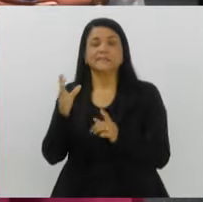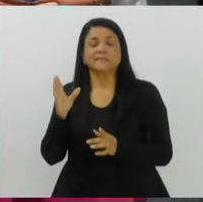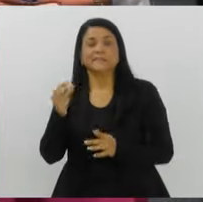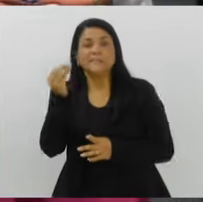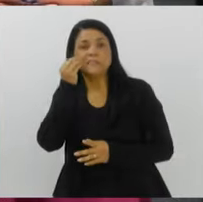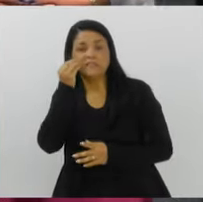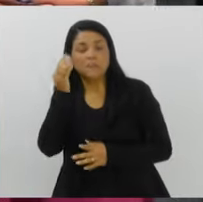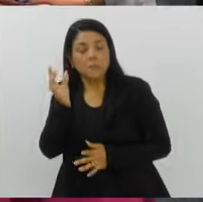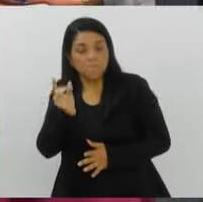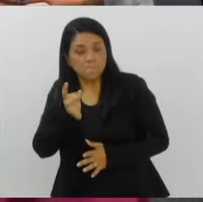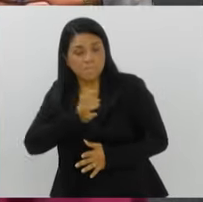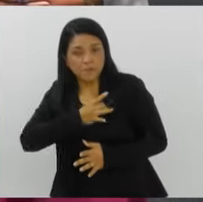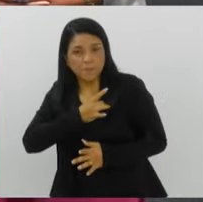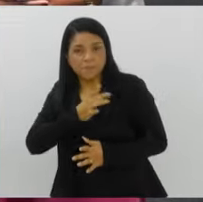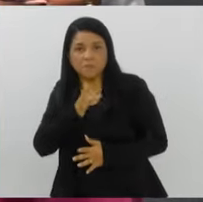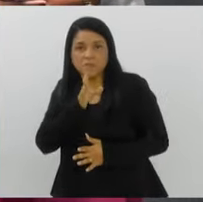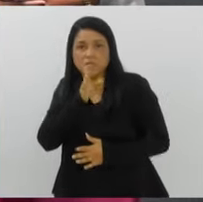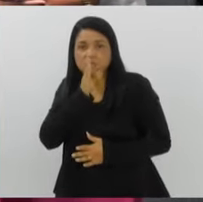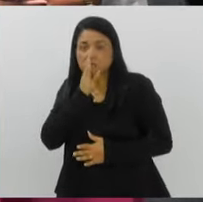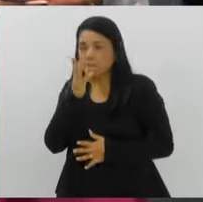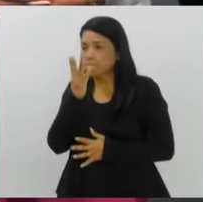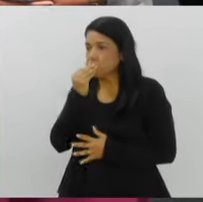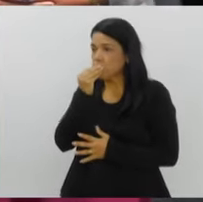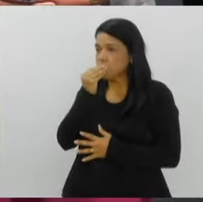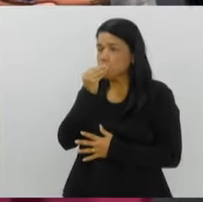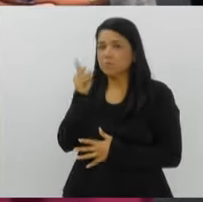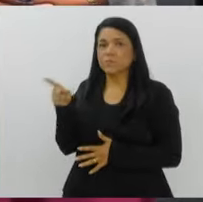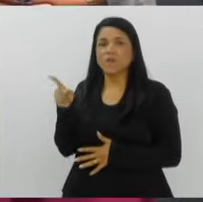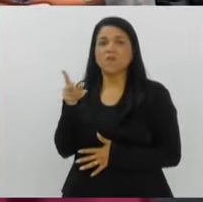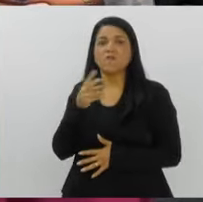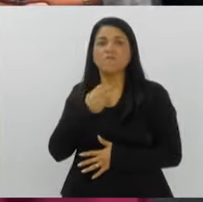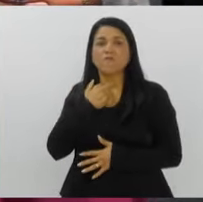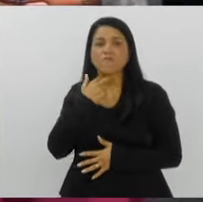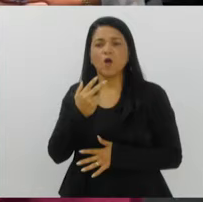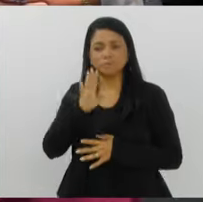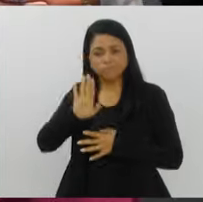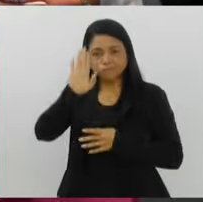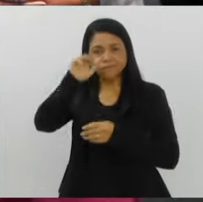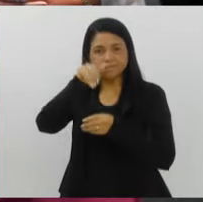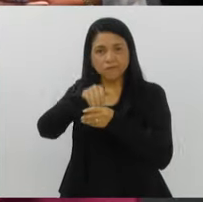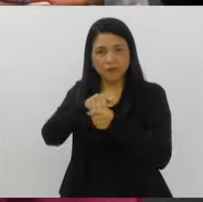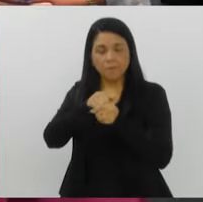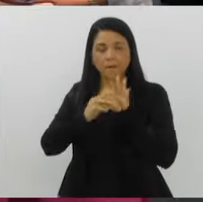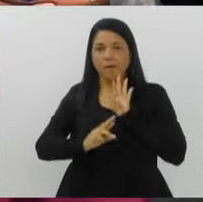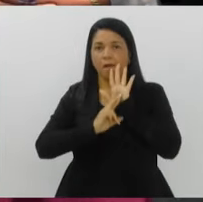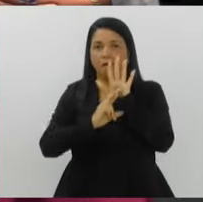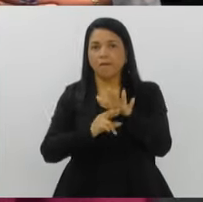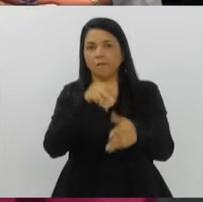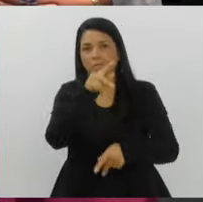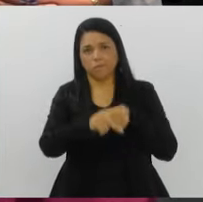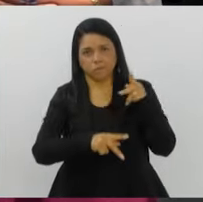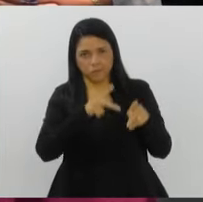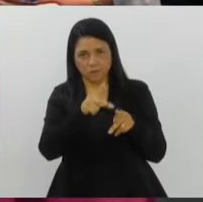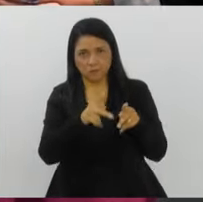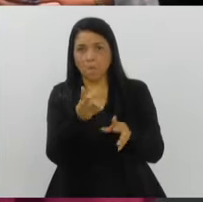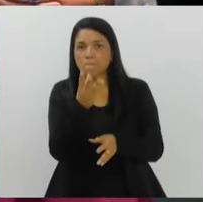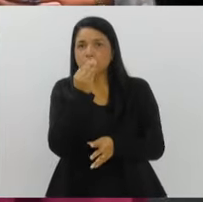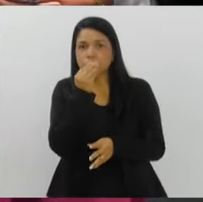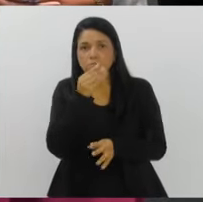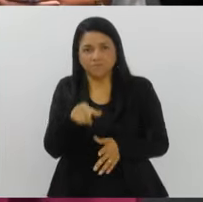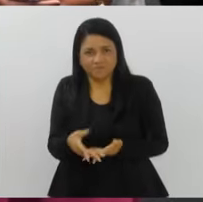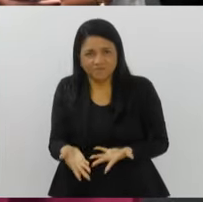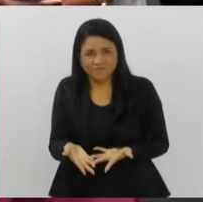que tenta silenciar vozes eleitas para representar o povo do Estado do Rio de Janeiro nesse